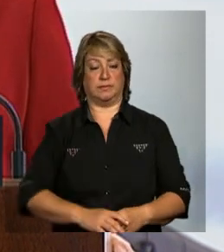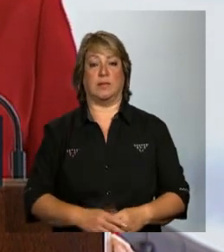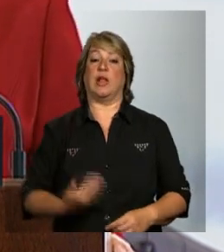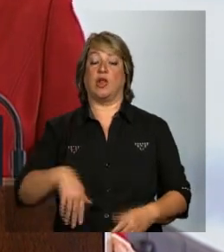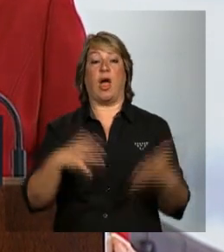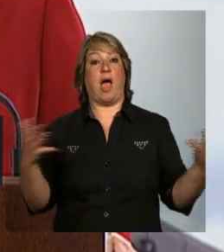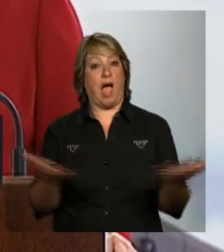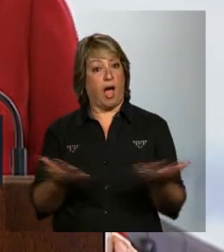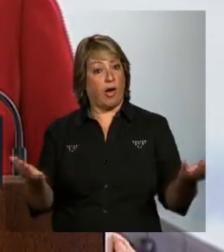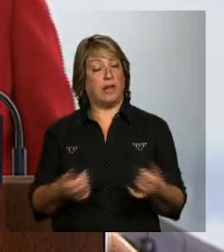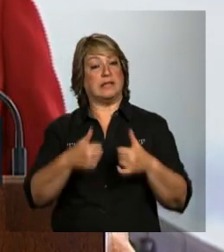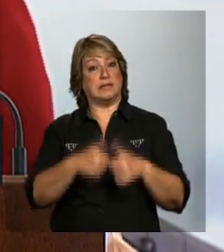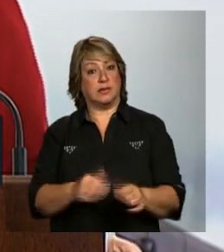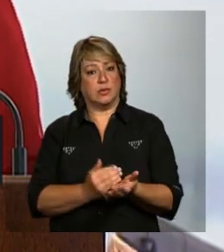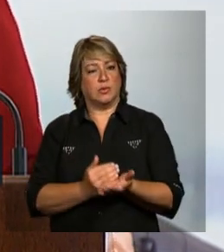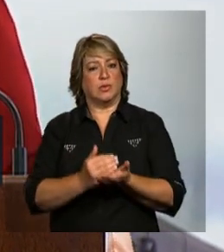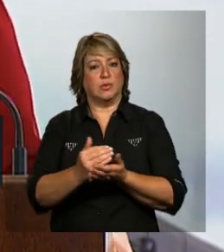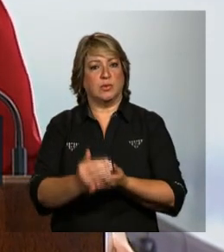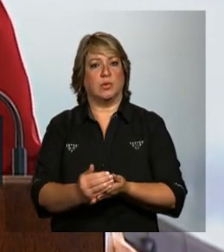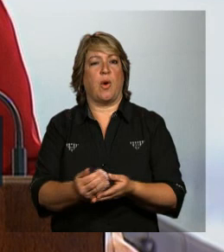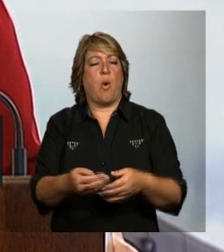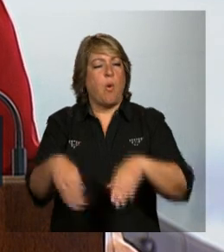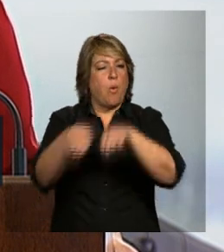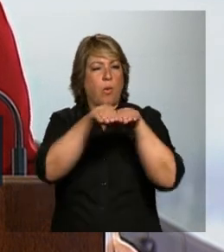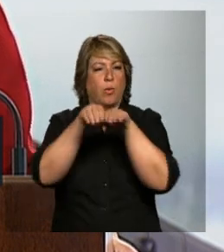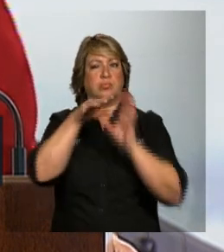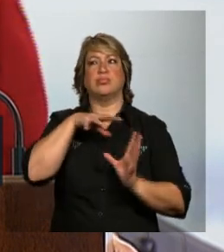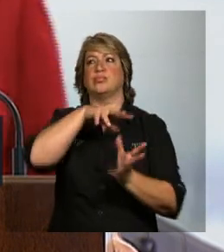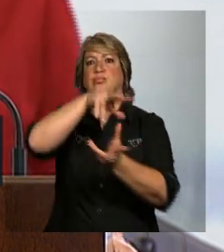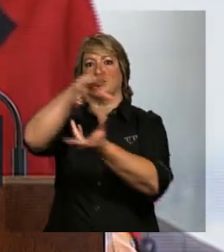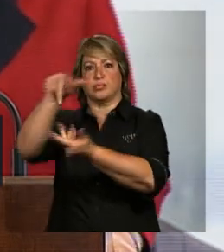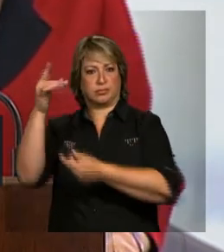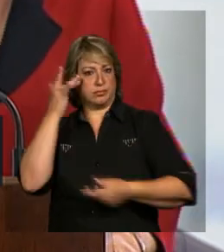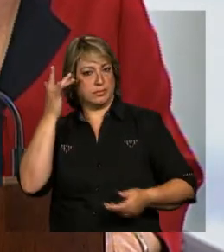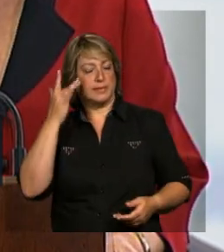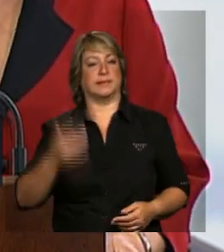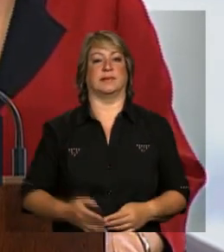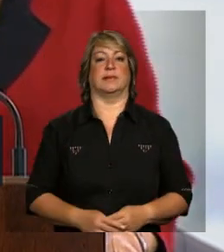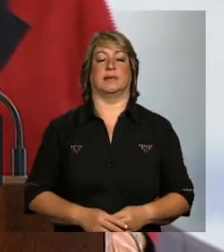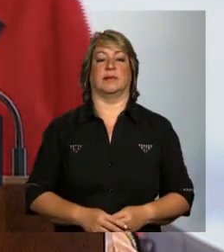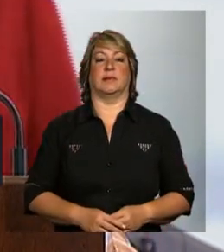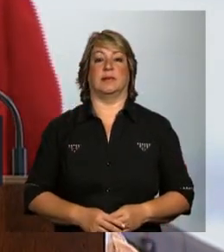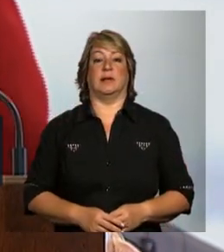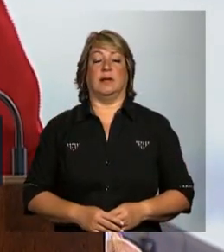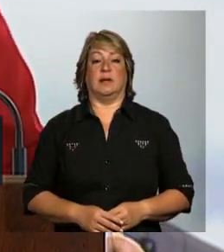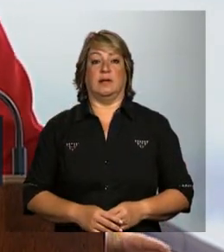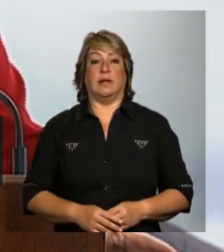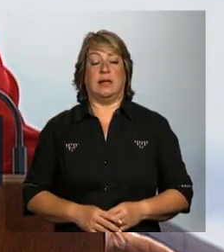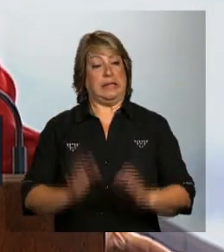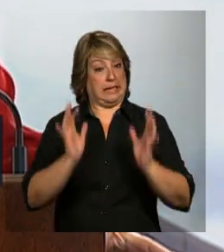convergindo para patamares próximos aos internacionais e na parte